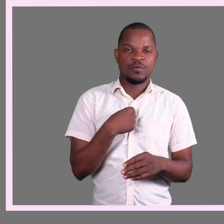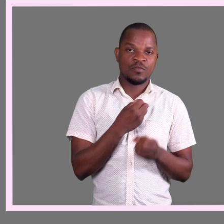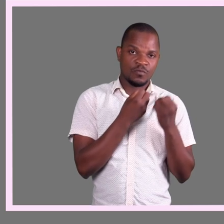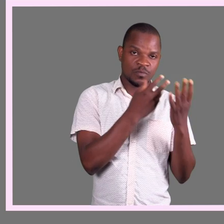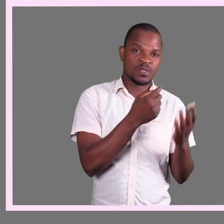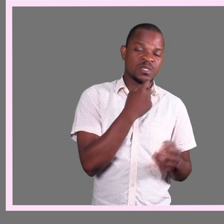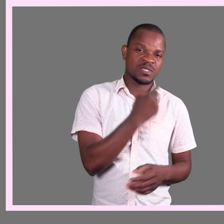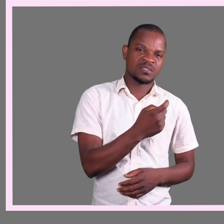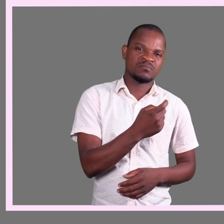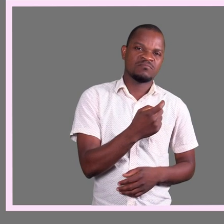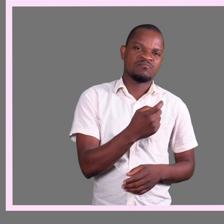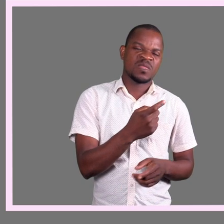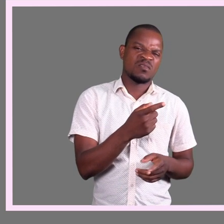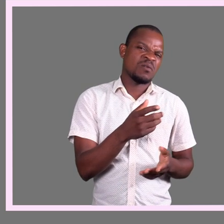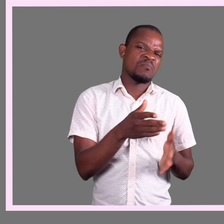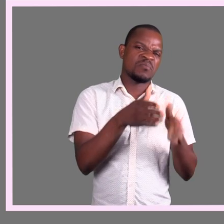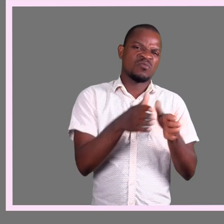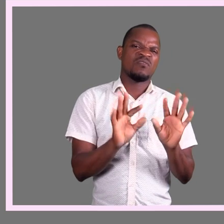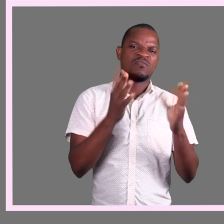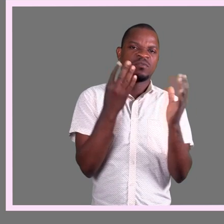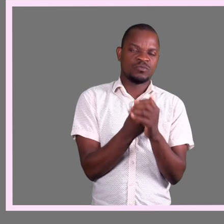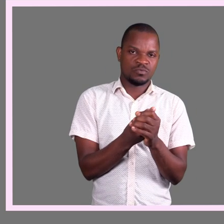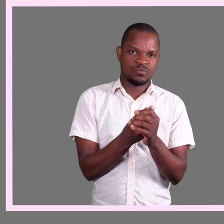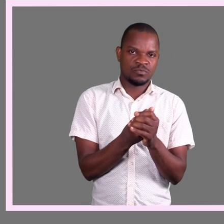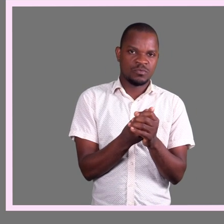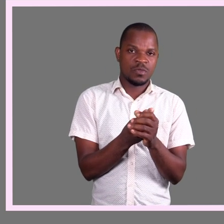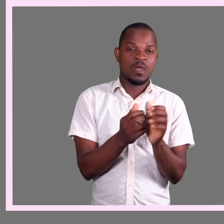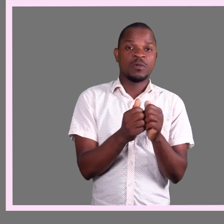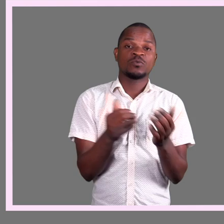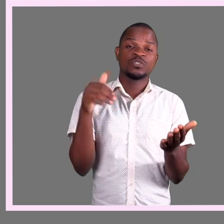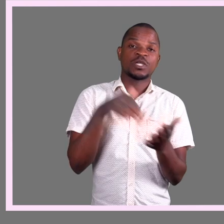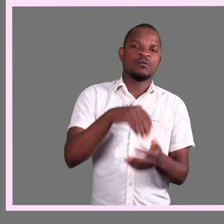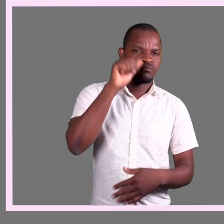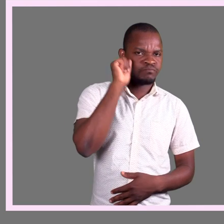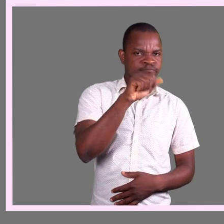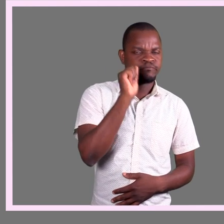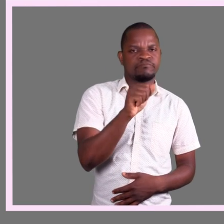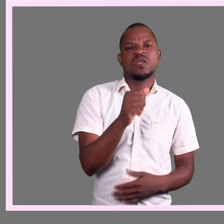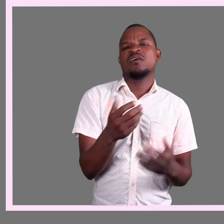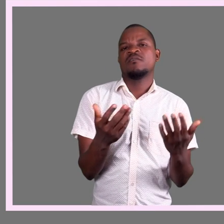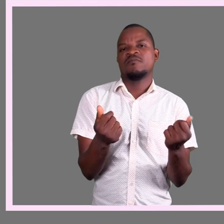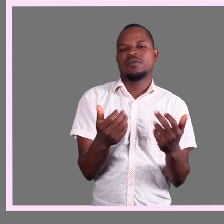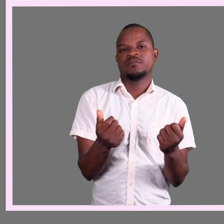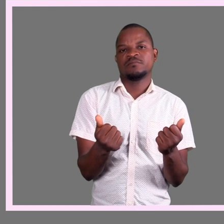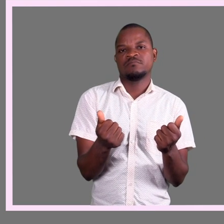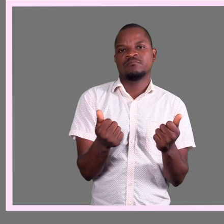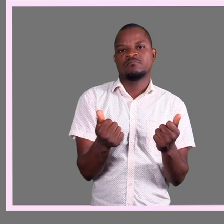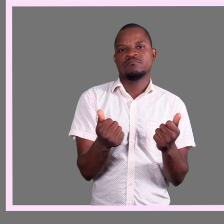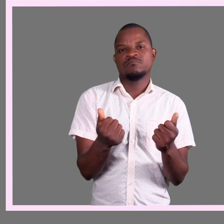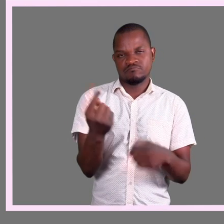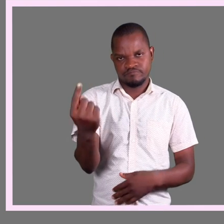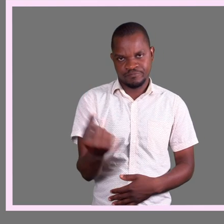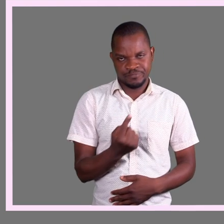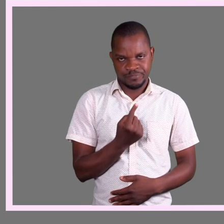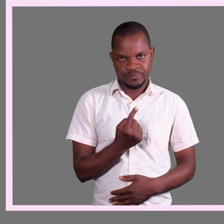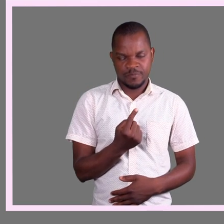quando chegaram, eu expliquei a eles até, quando chegaram à casa é assim, mas bateram a porta para virem, estou do lado de cá, deixaram da dependência, virem até aqui.